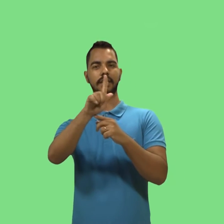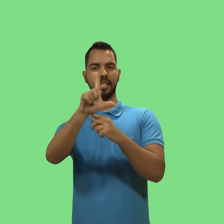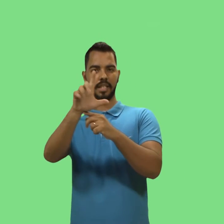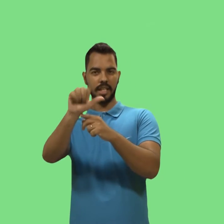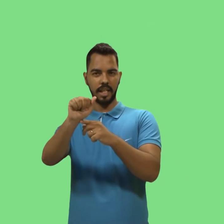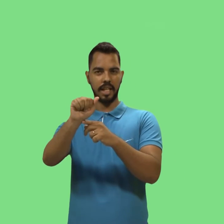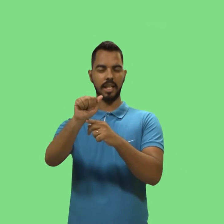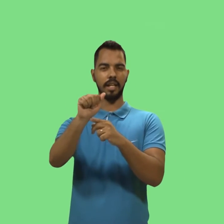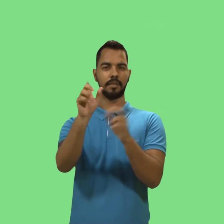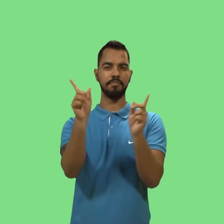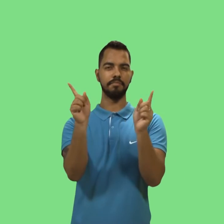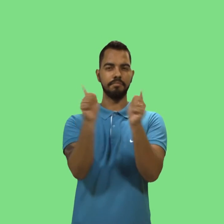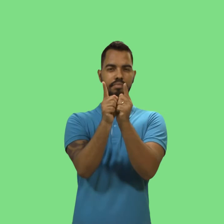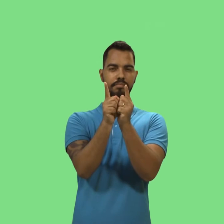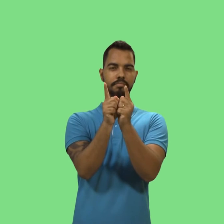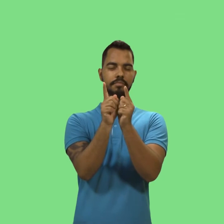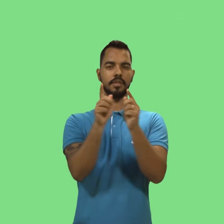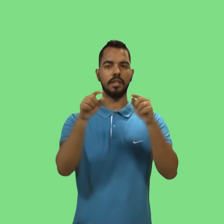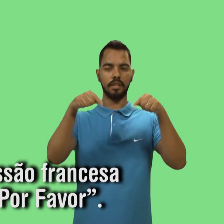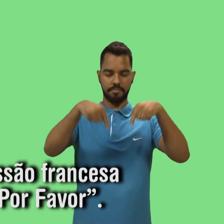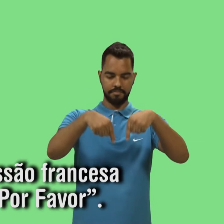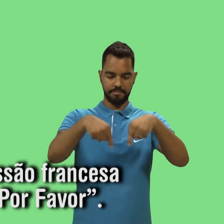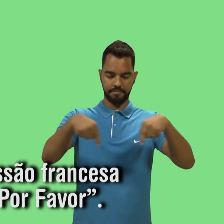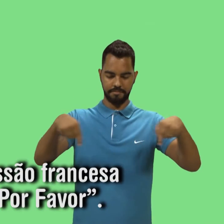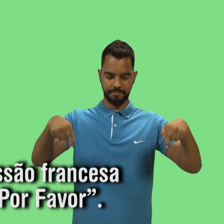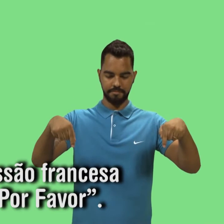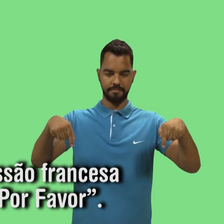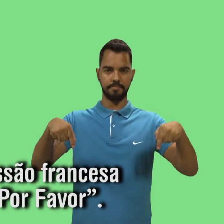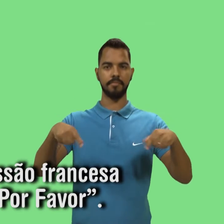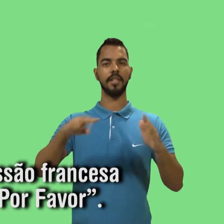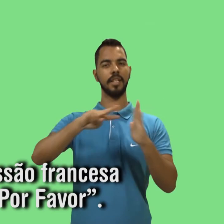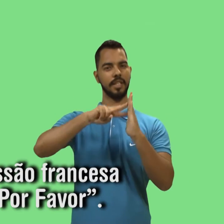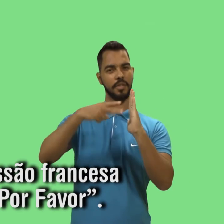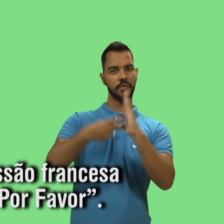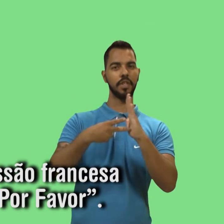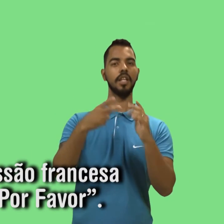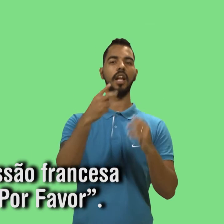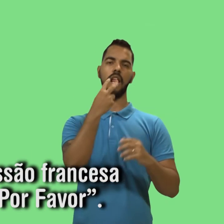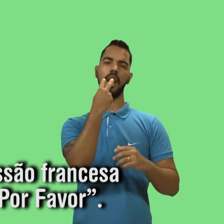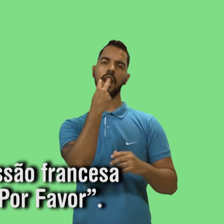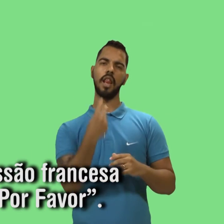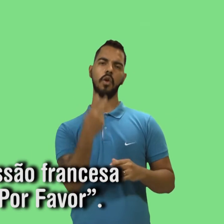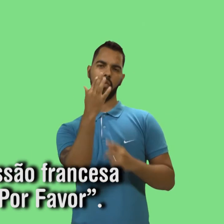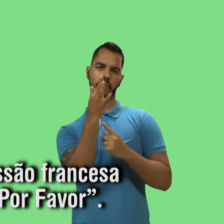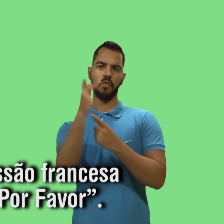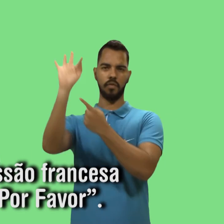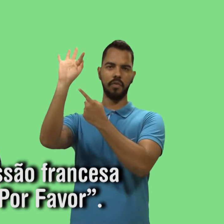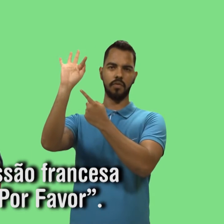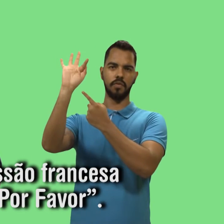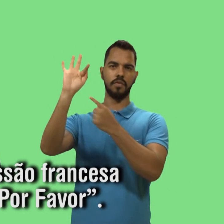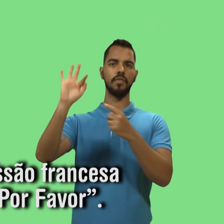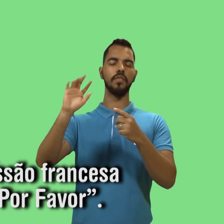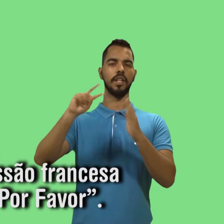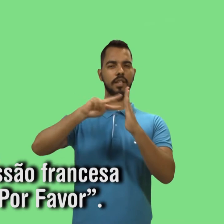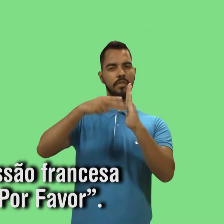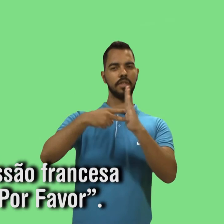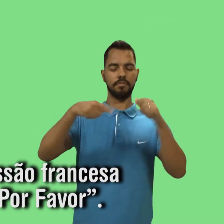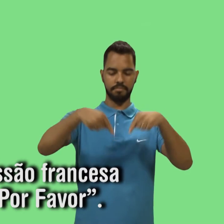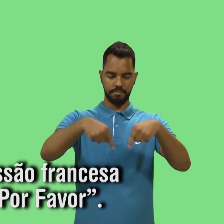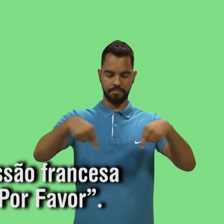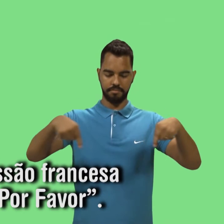RSVP, como eu disse, que em francês significa responder s'il vous plaît, é uma expressão francesa, né, que quer